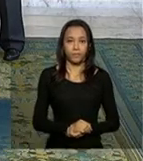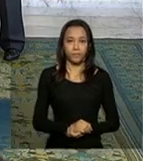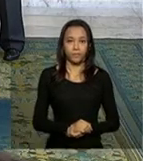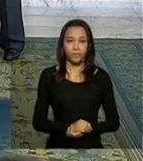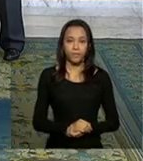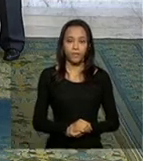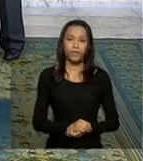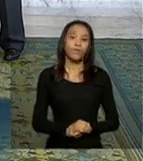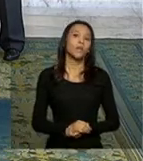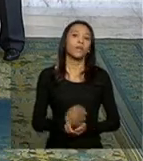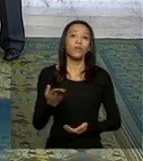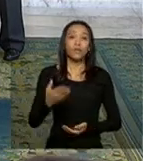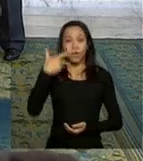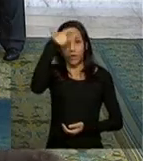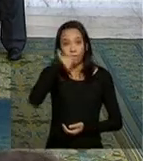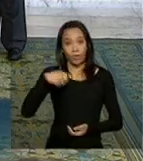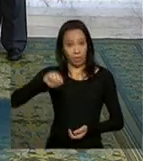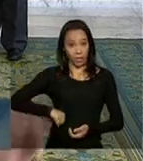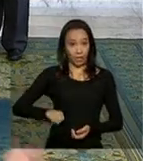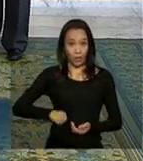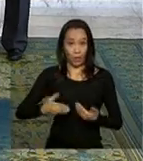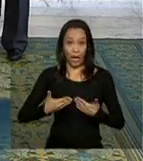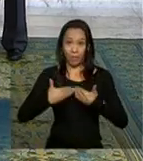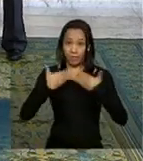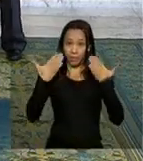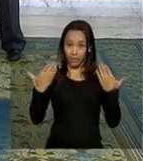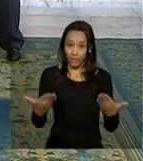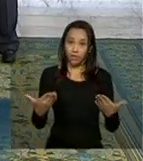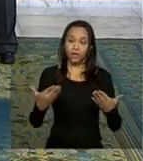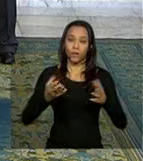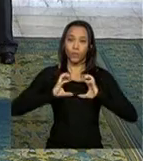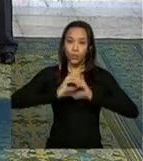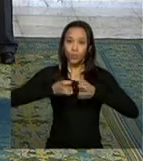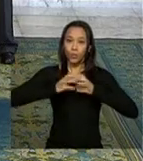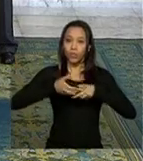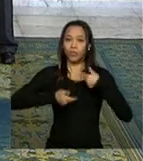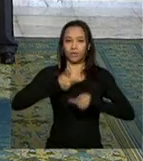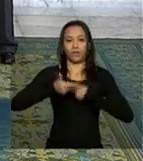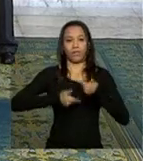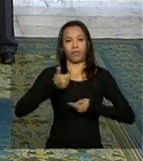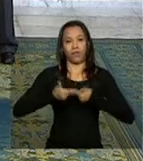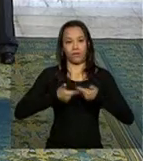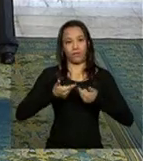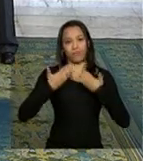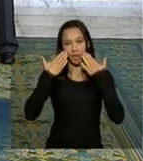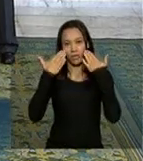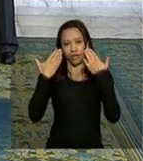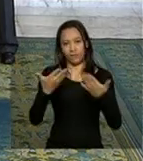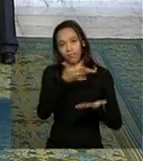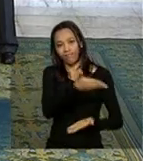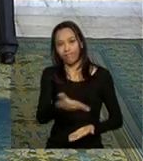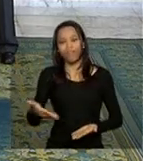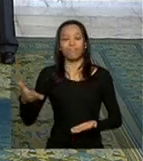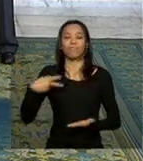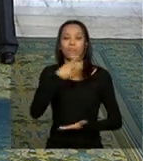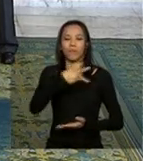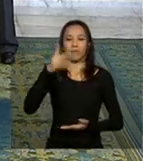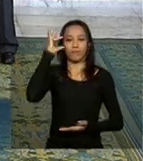E o embaixador apresenta a sua equipe, a presidenta Dilma Rousseff.